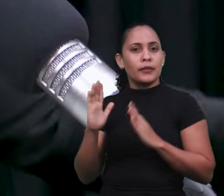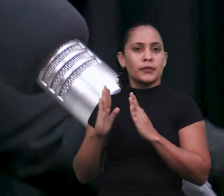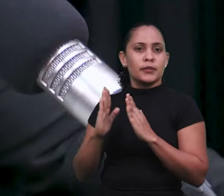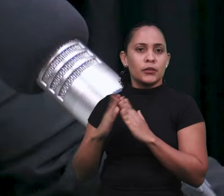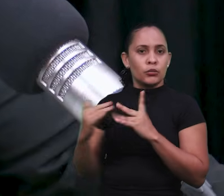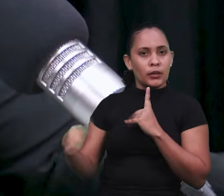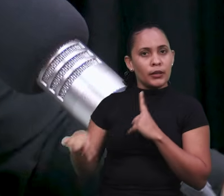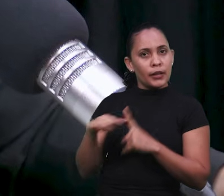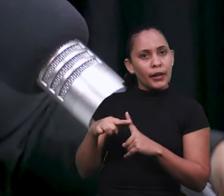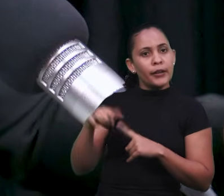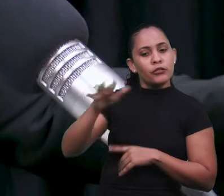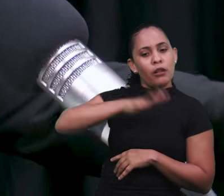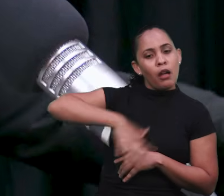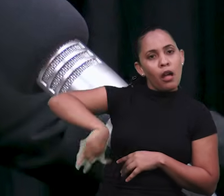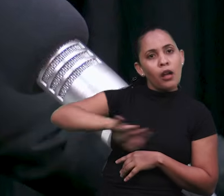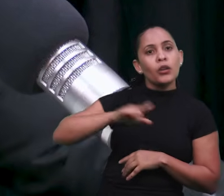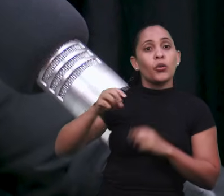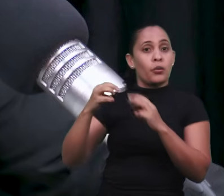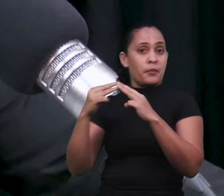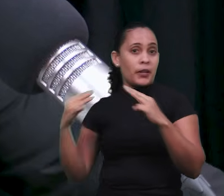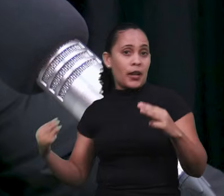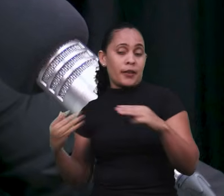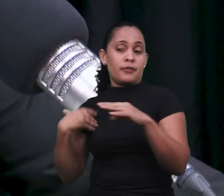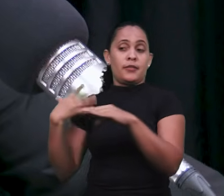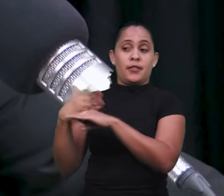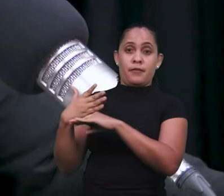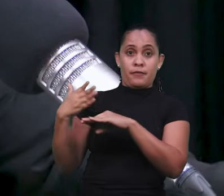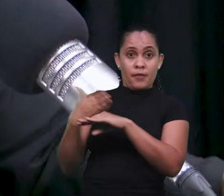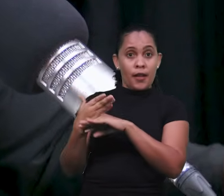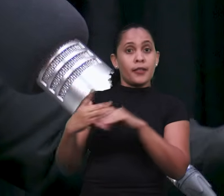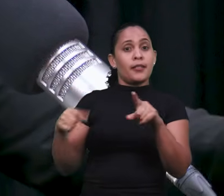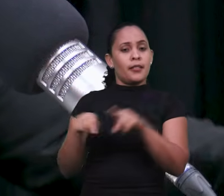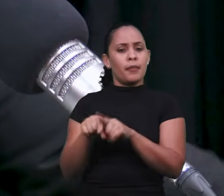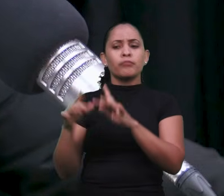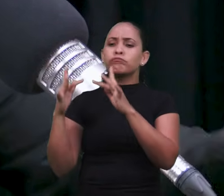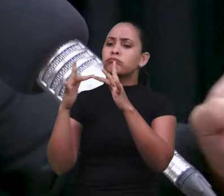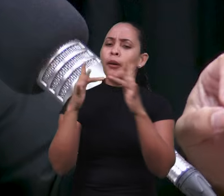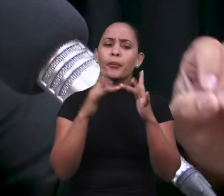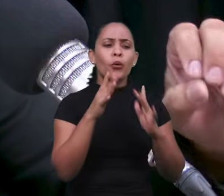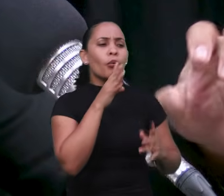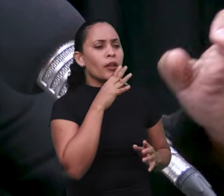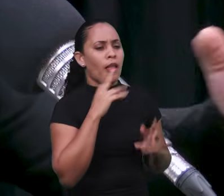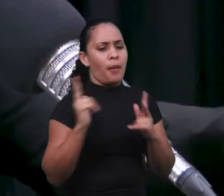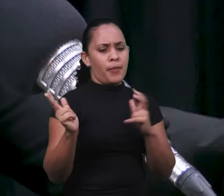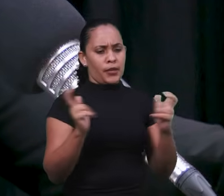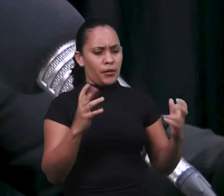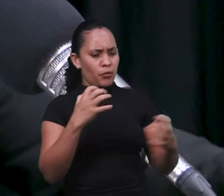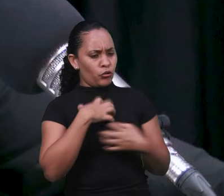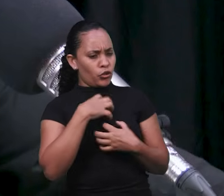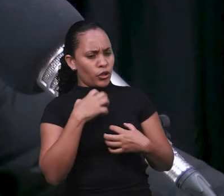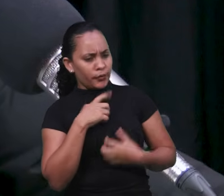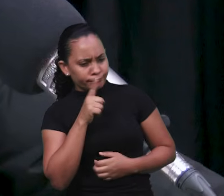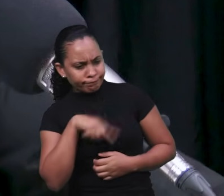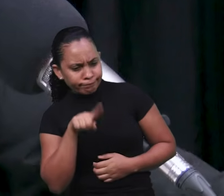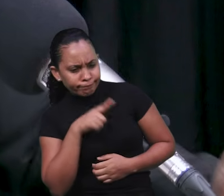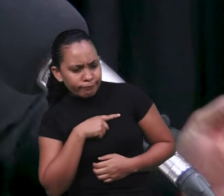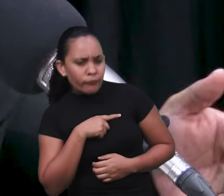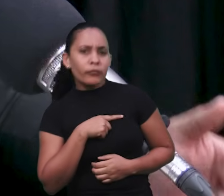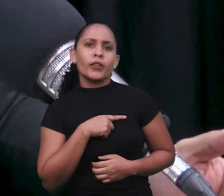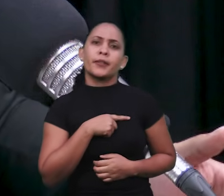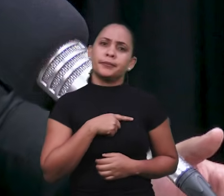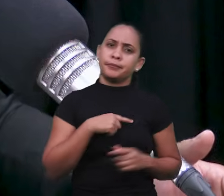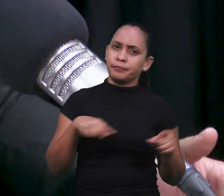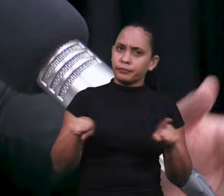sua região, no Manaim ao qual você vai e participa dos eventos, e se aproximar dele, conhecer e perceber como é que ele age, né. Porque